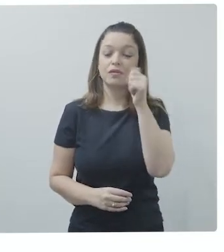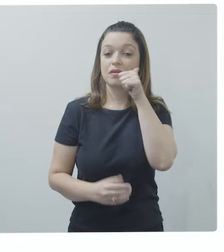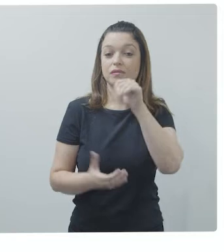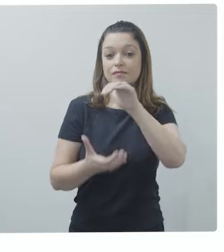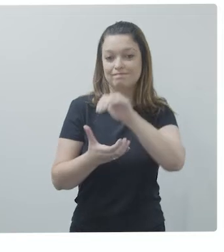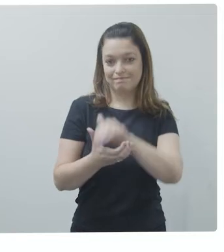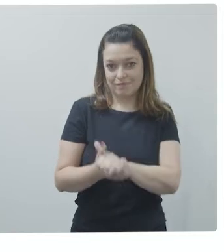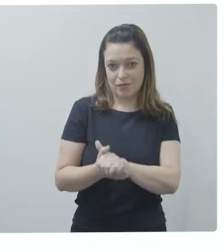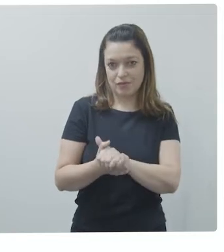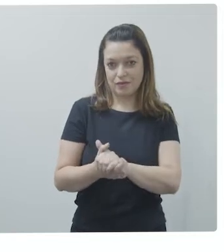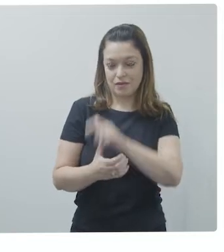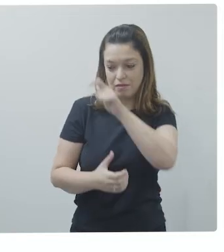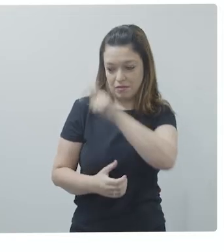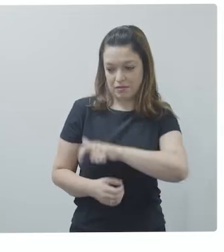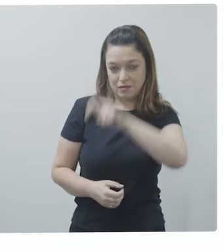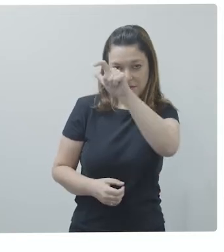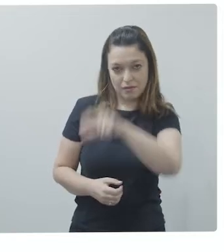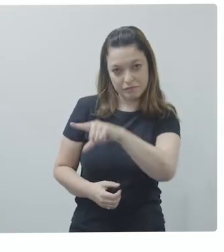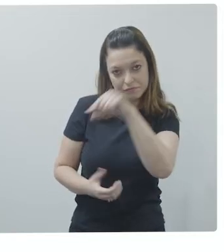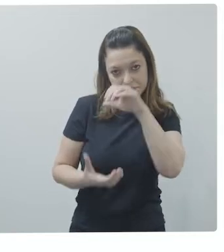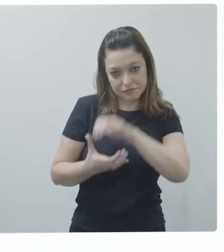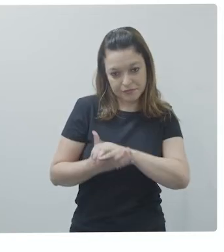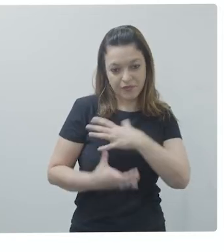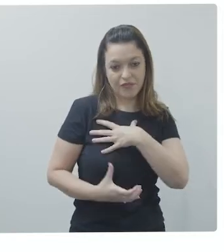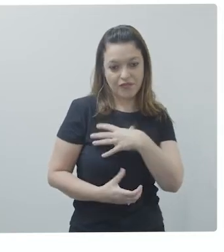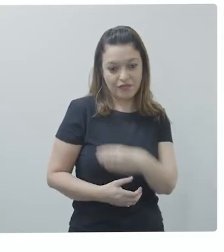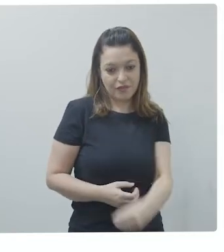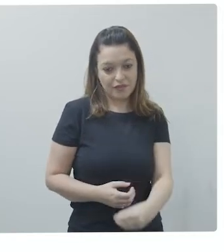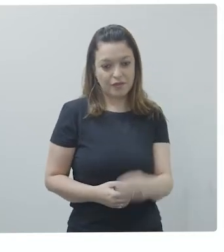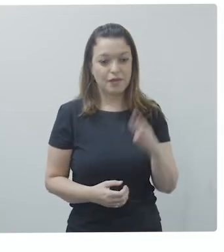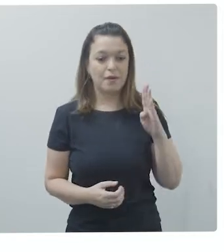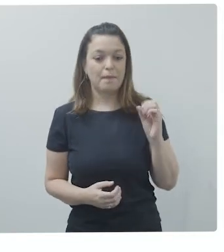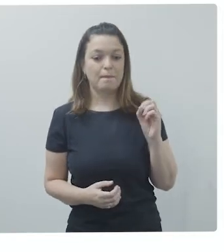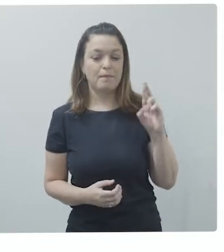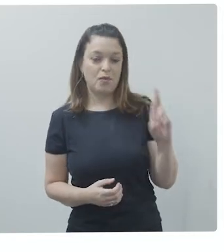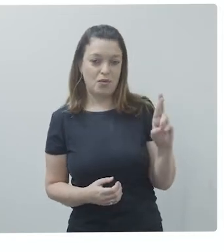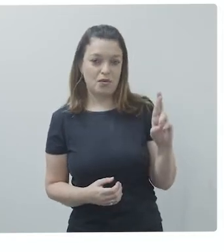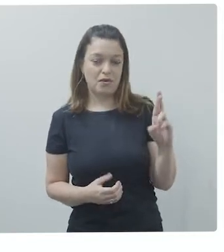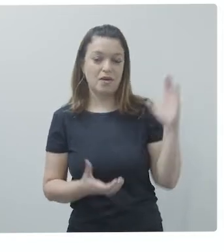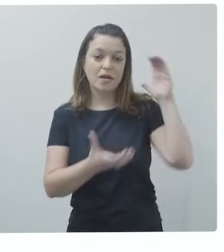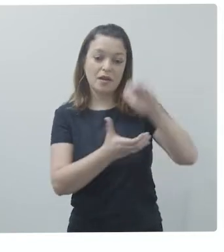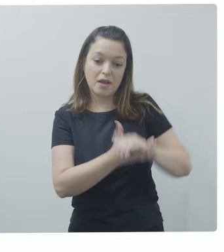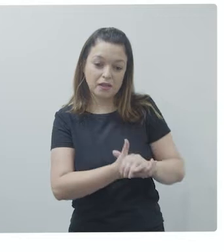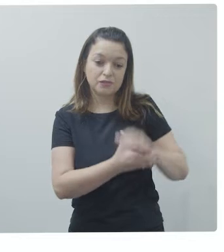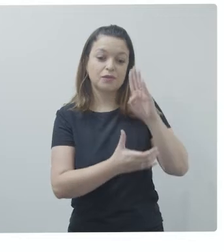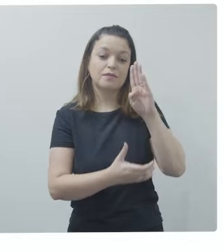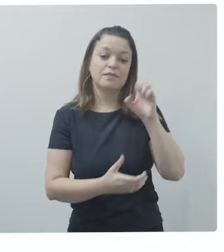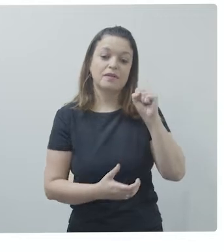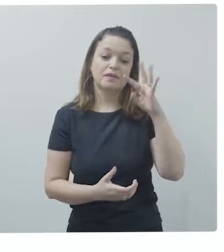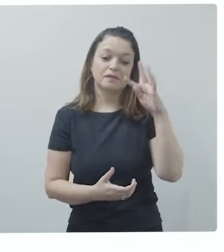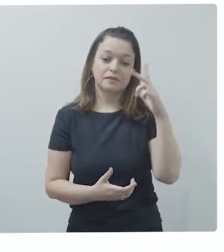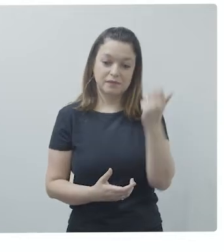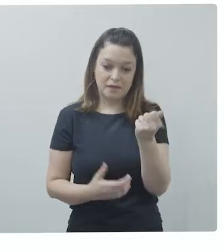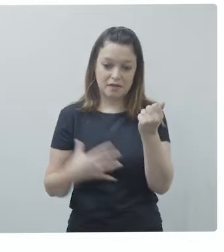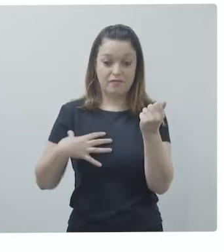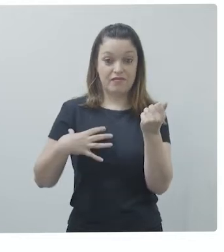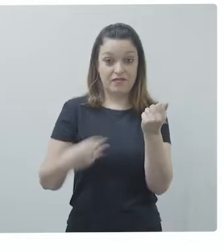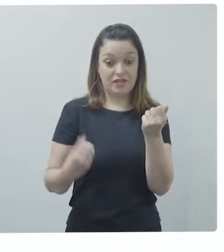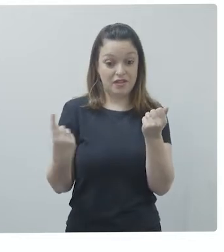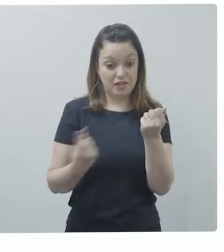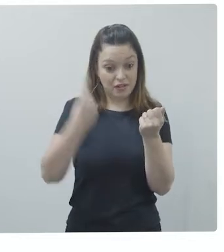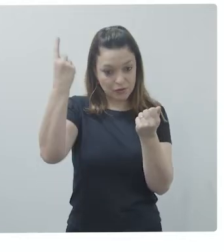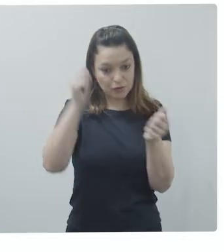e eles tiveram um filho, que chamaram de Bor. Bor desposou Bestla, filha de um gigante, e juntos